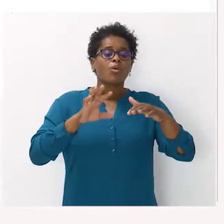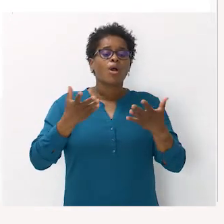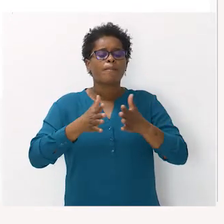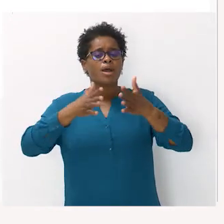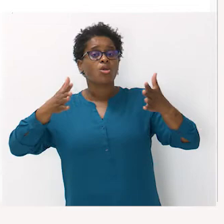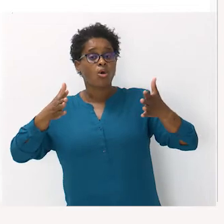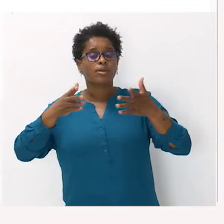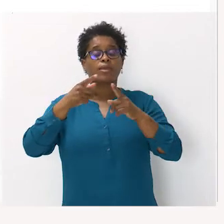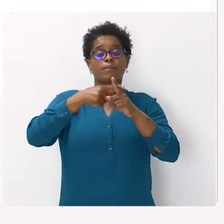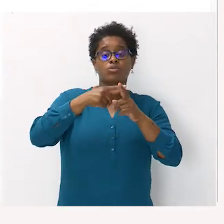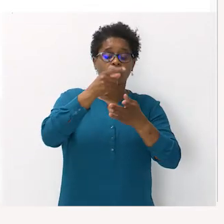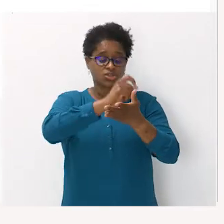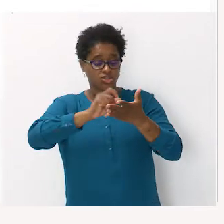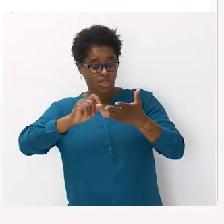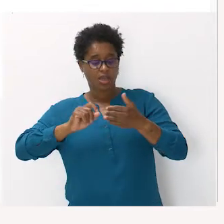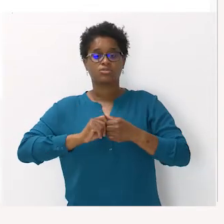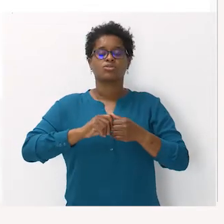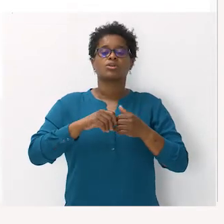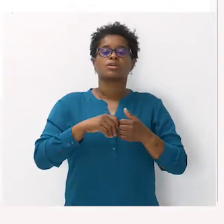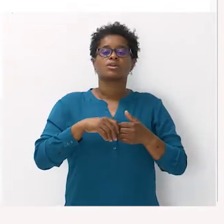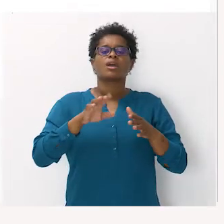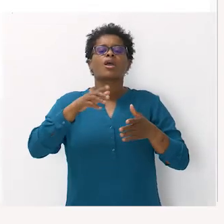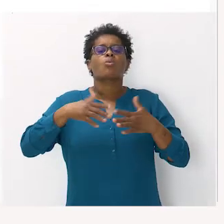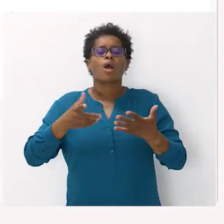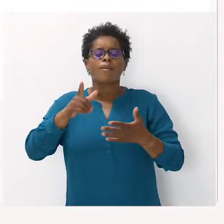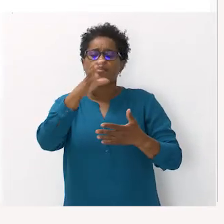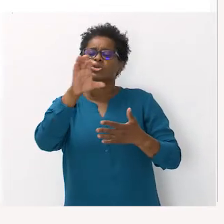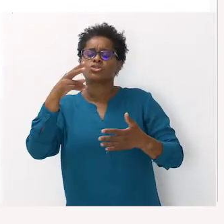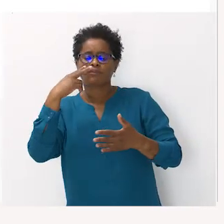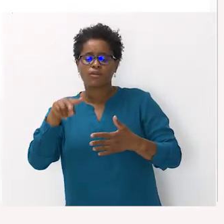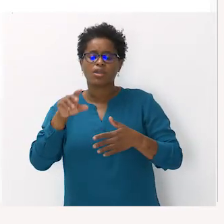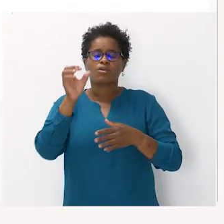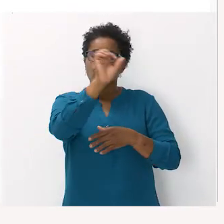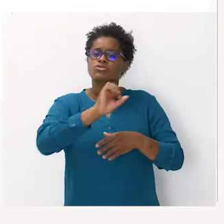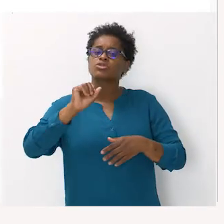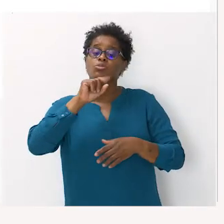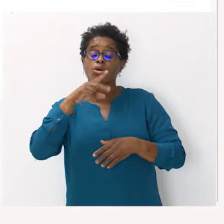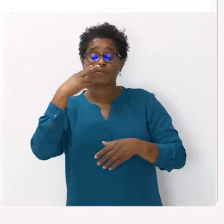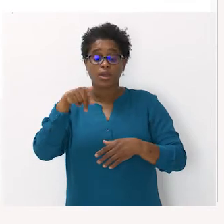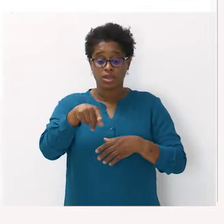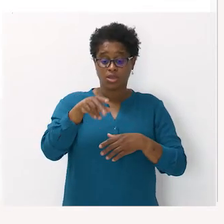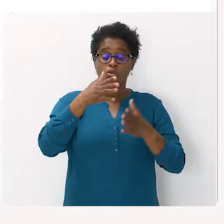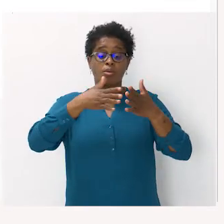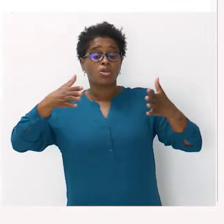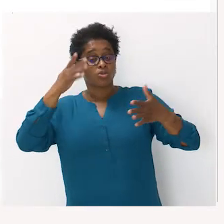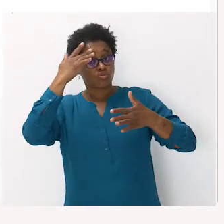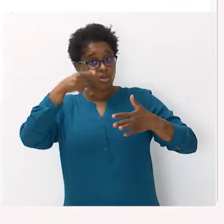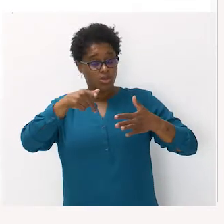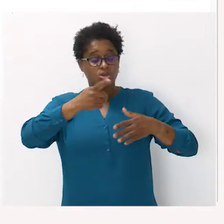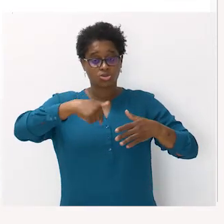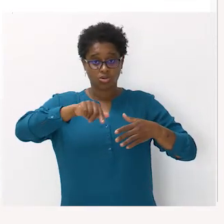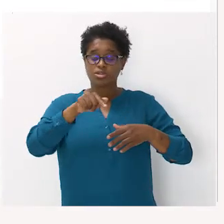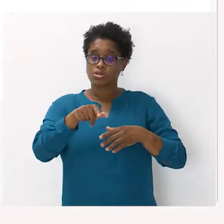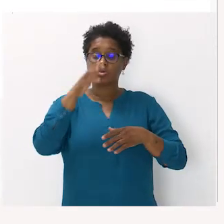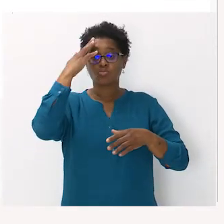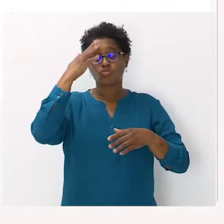maior temperatura registrada? Em que local se verificou? Como vocês podem ver aqui, o maior número que nós temos